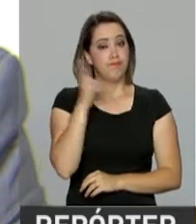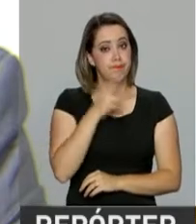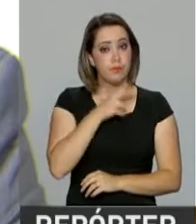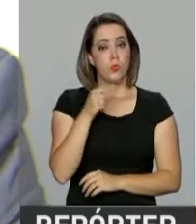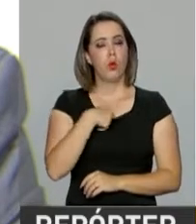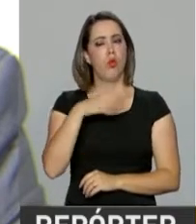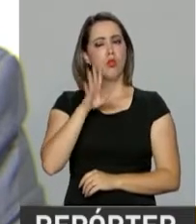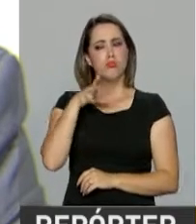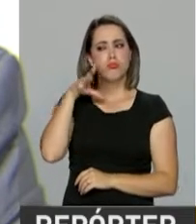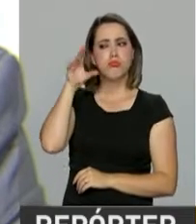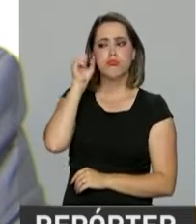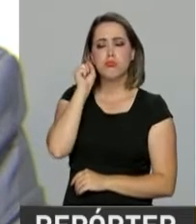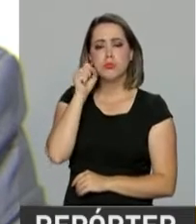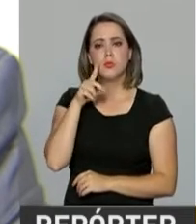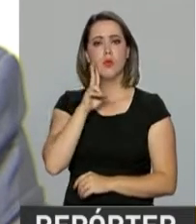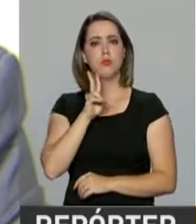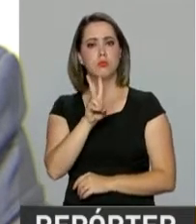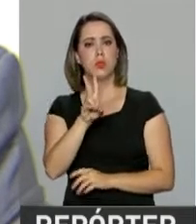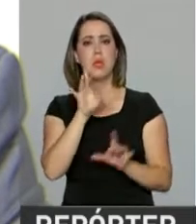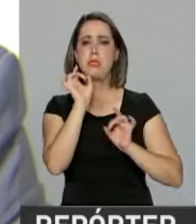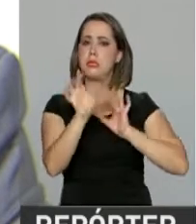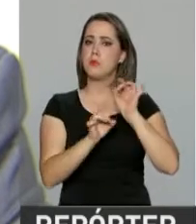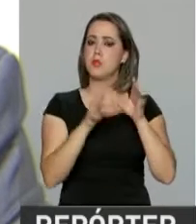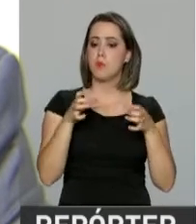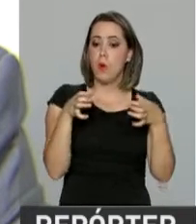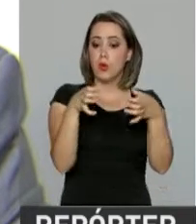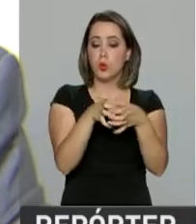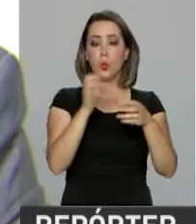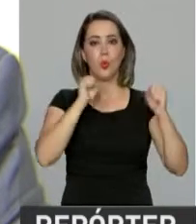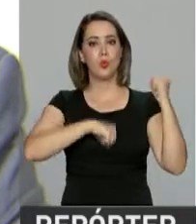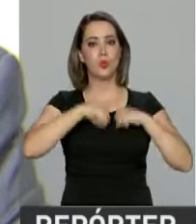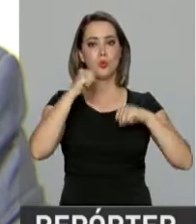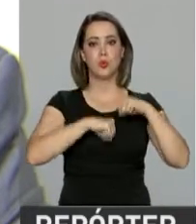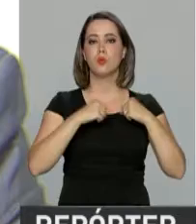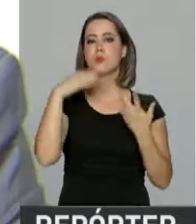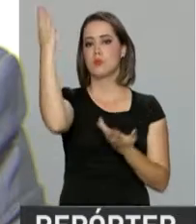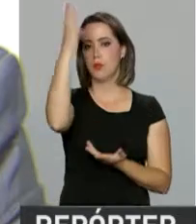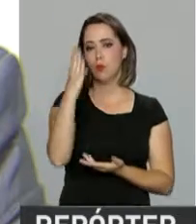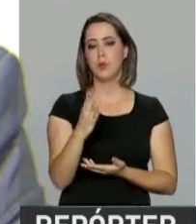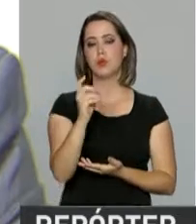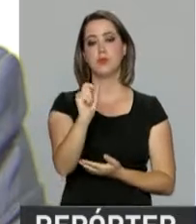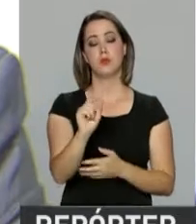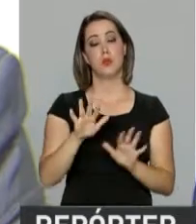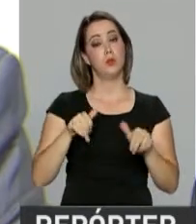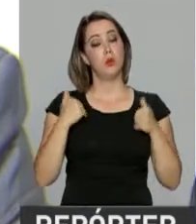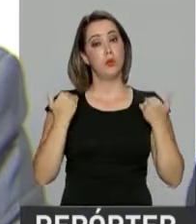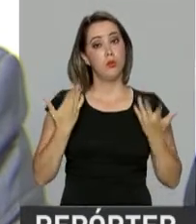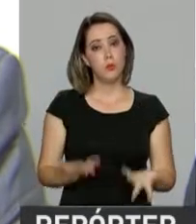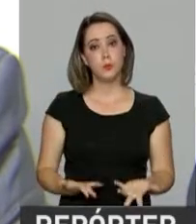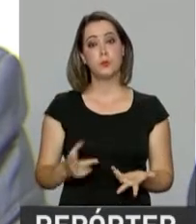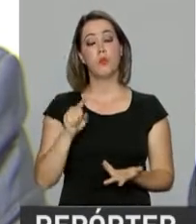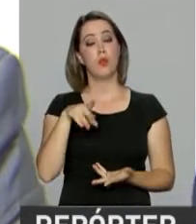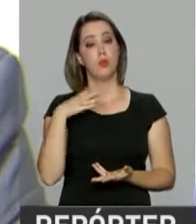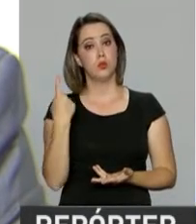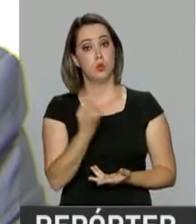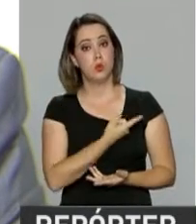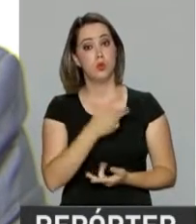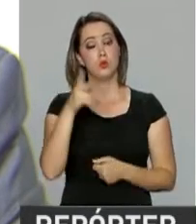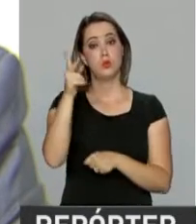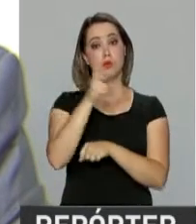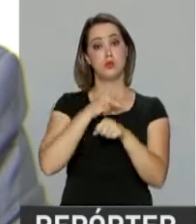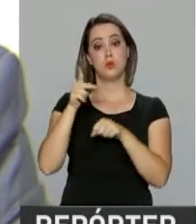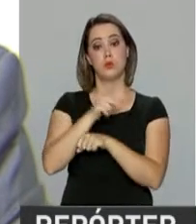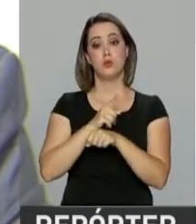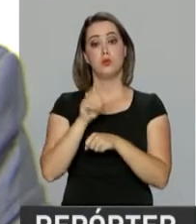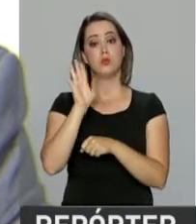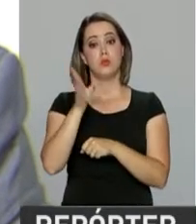por mês principalmente do setor por dia por isso já que nós somos um país